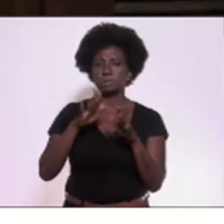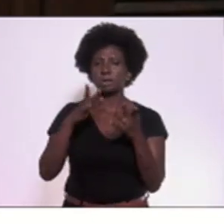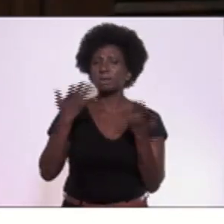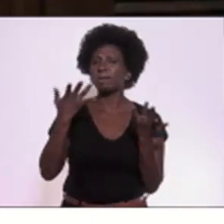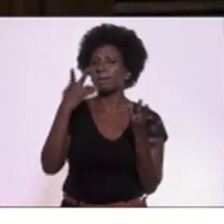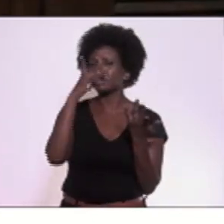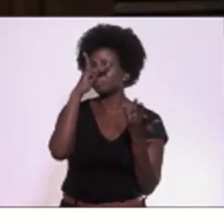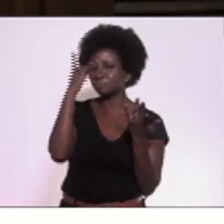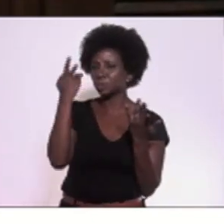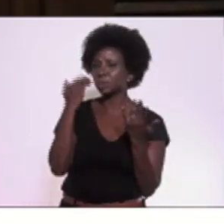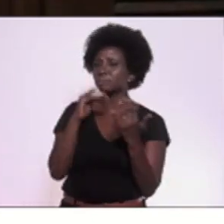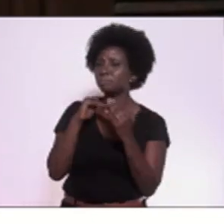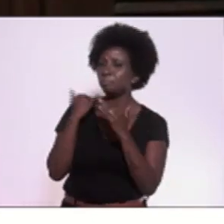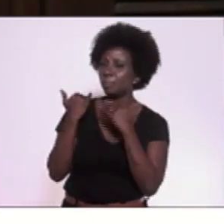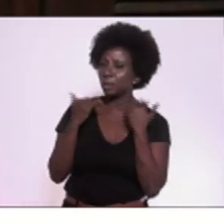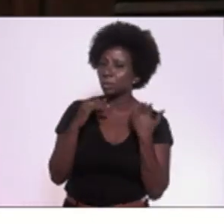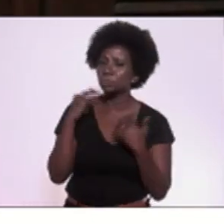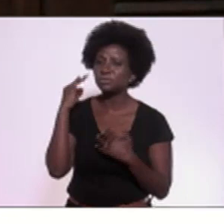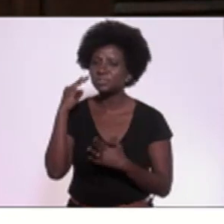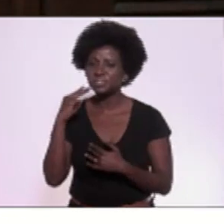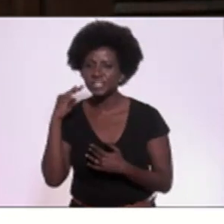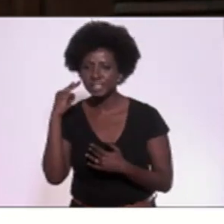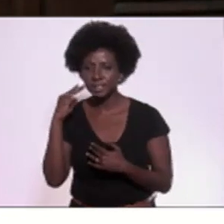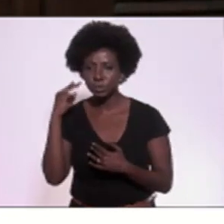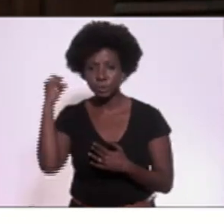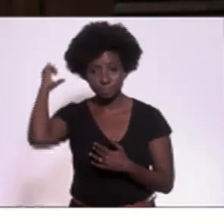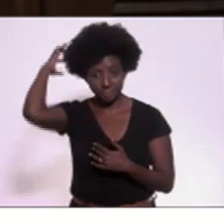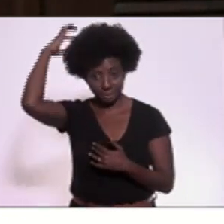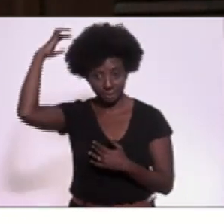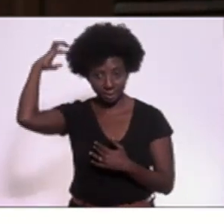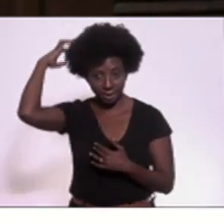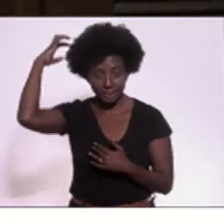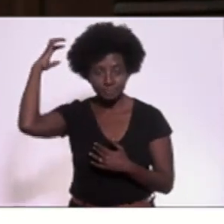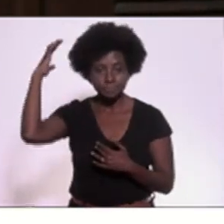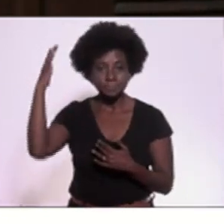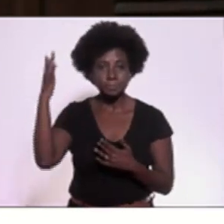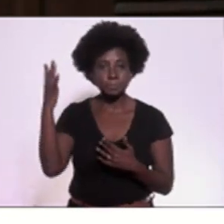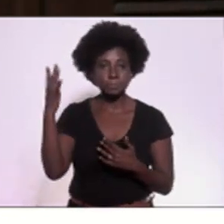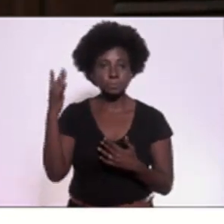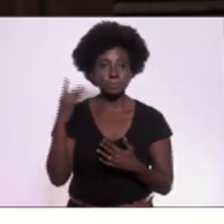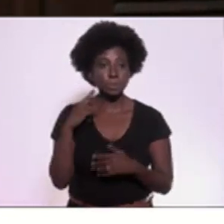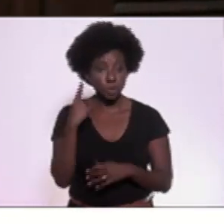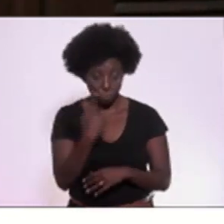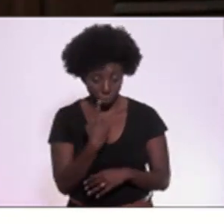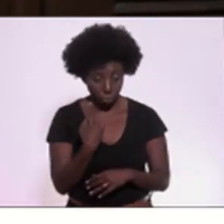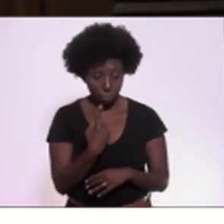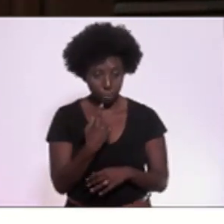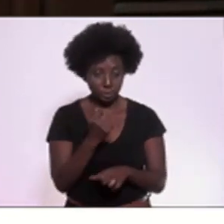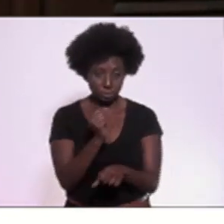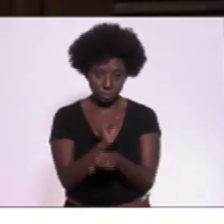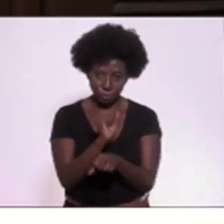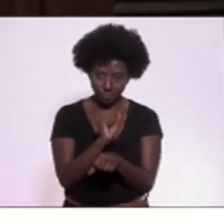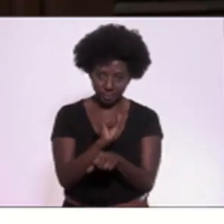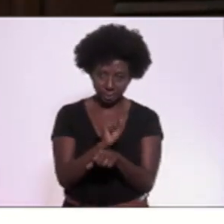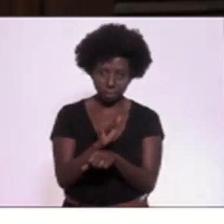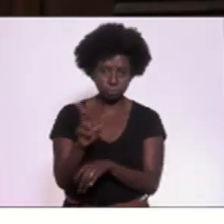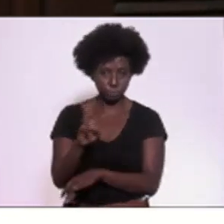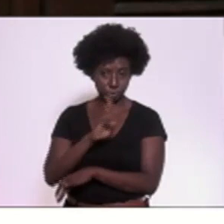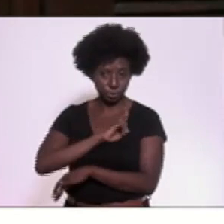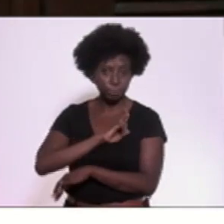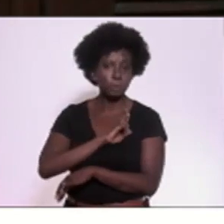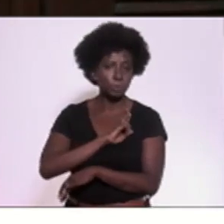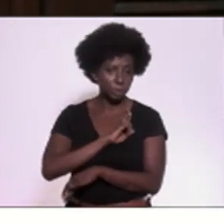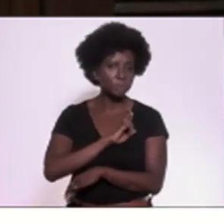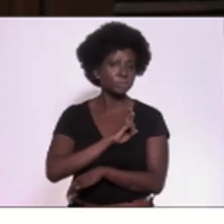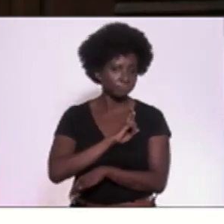execução da então vereadora Marielle Franco. Nós ainda aguardamos por essa resposta, muito